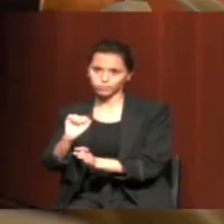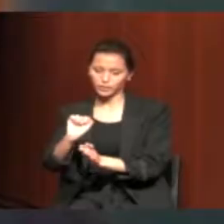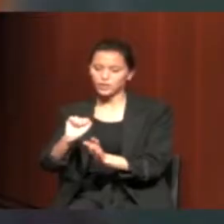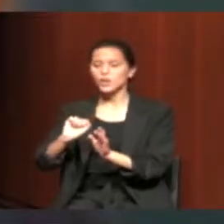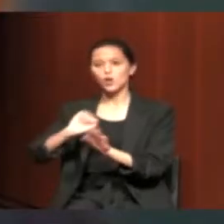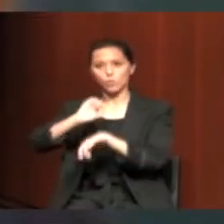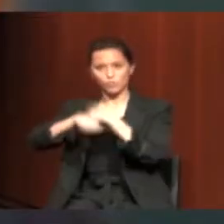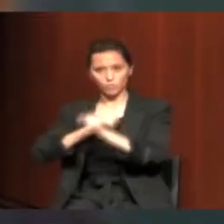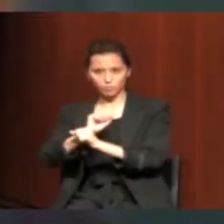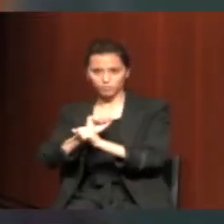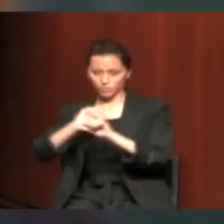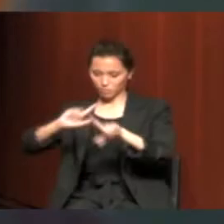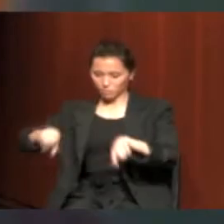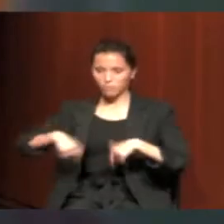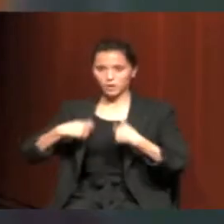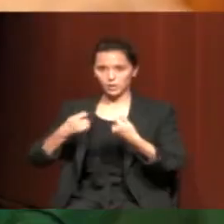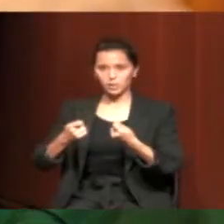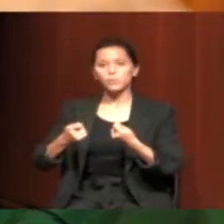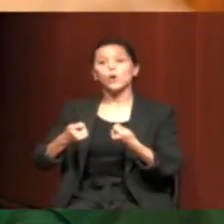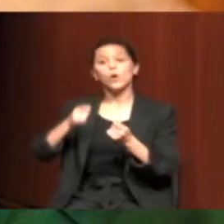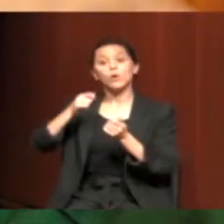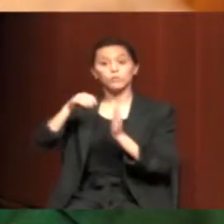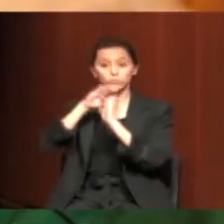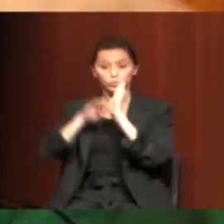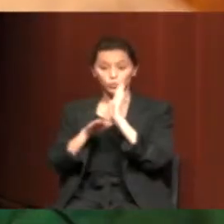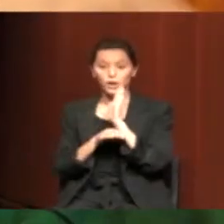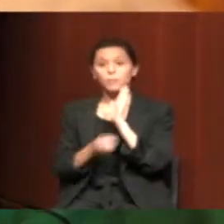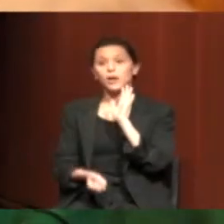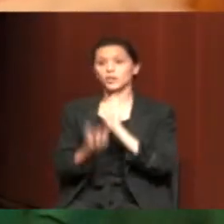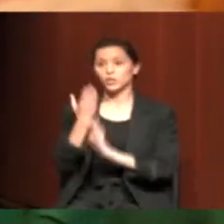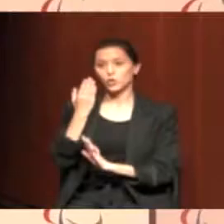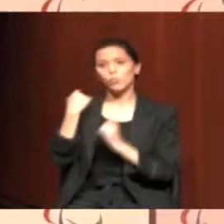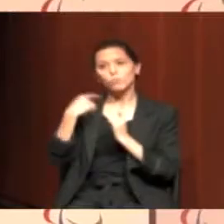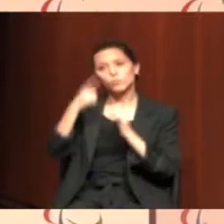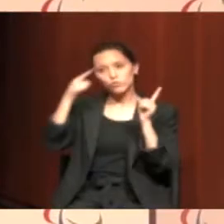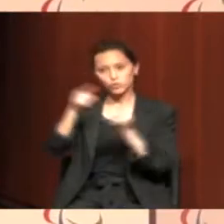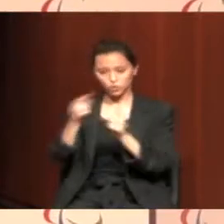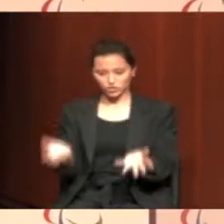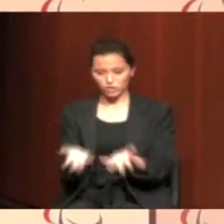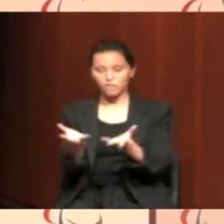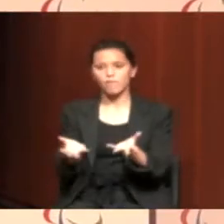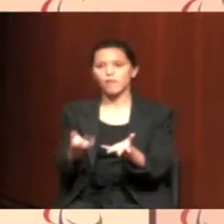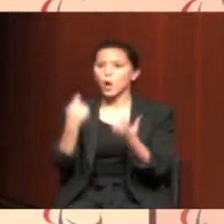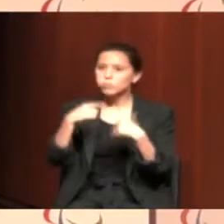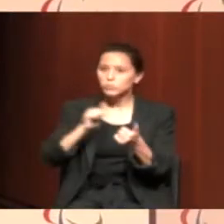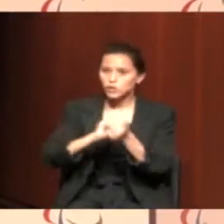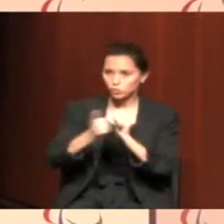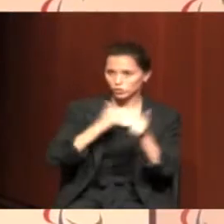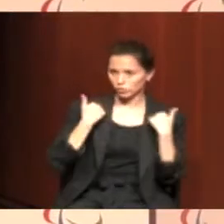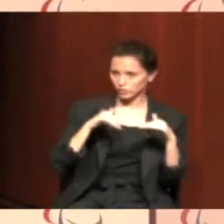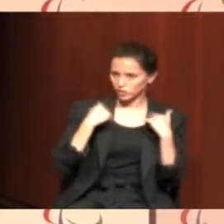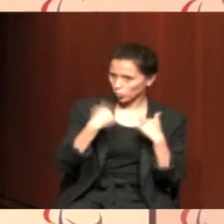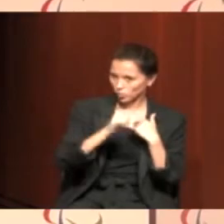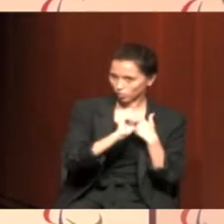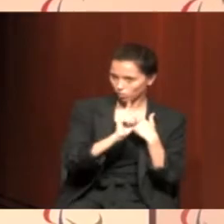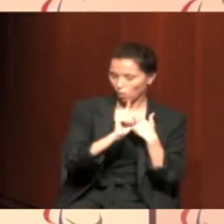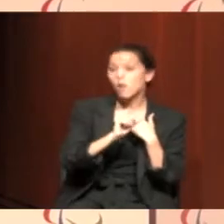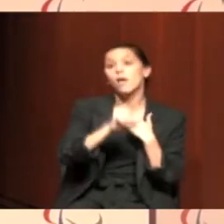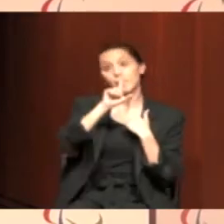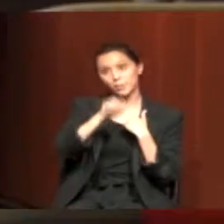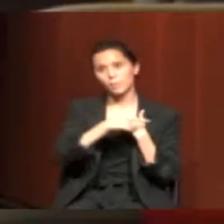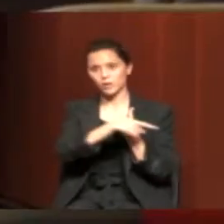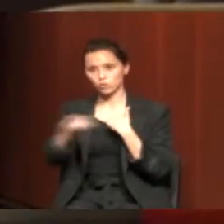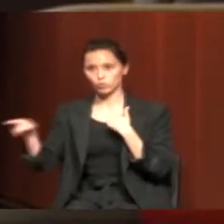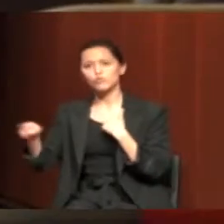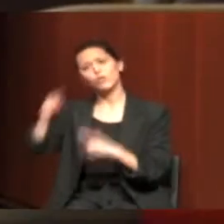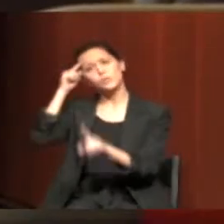foi desenhado para ser desenvolvido por professores, não apenas de educação física, mas também de educação física, e é dirigido a todos os alunos do